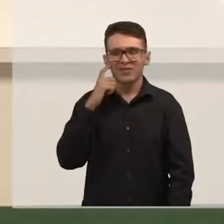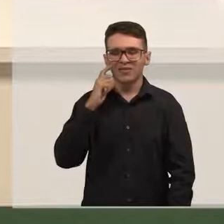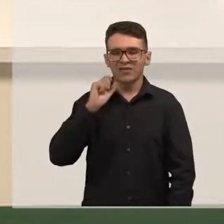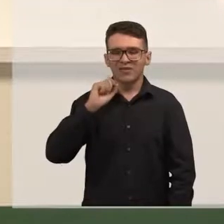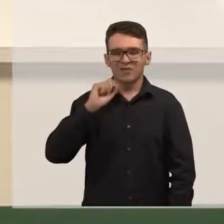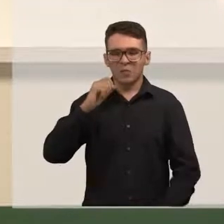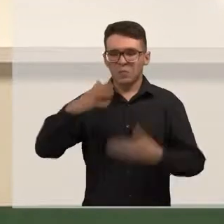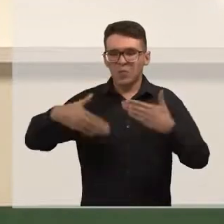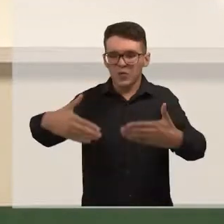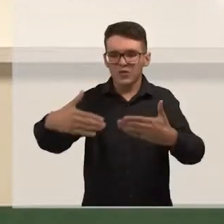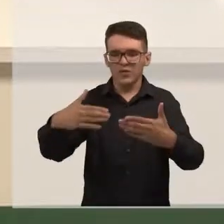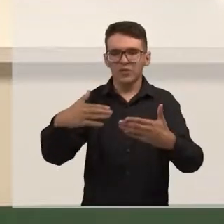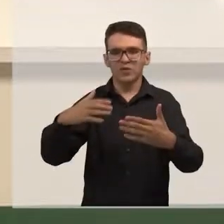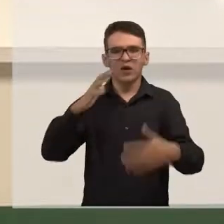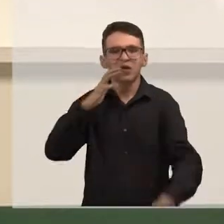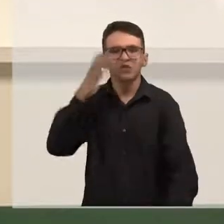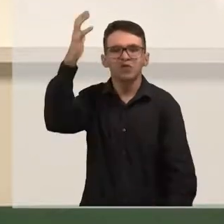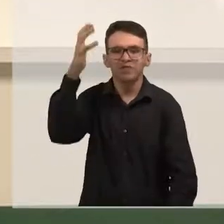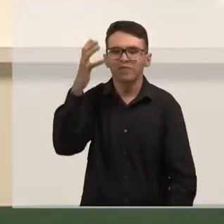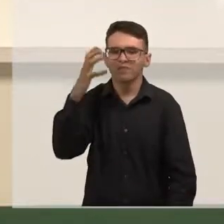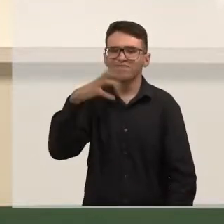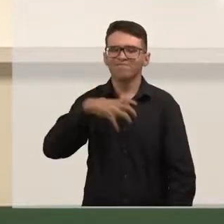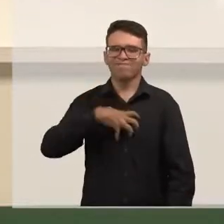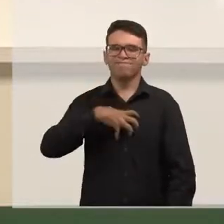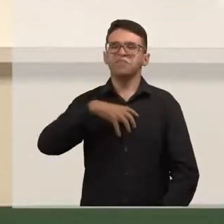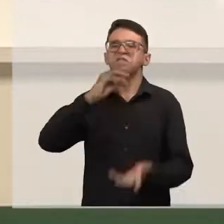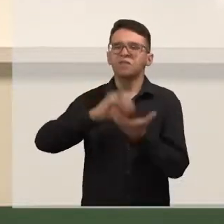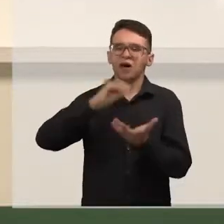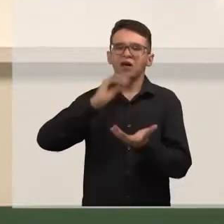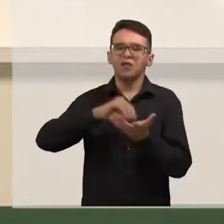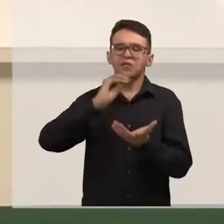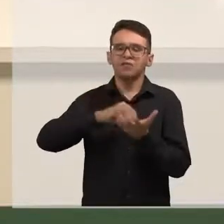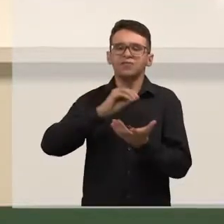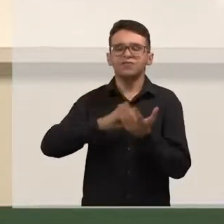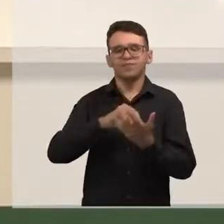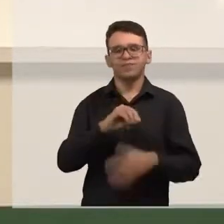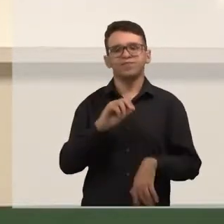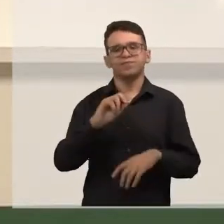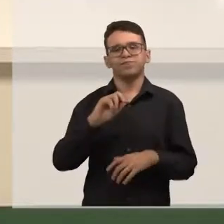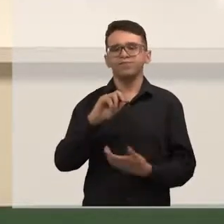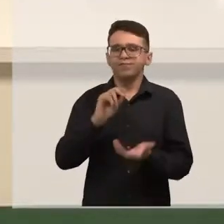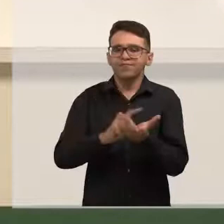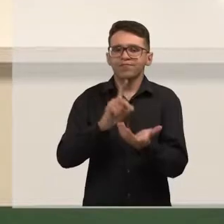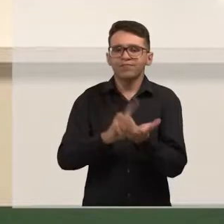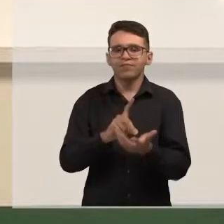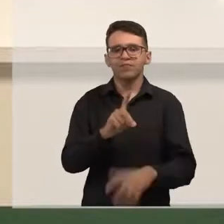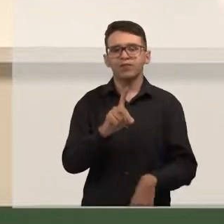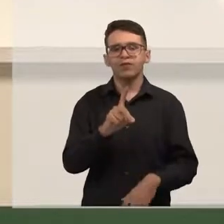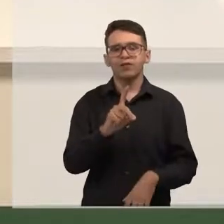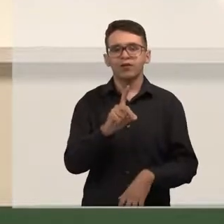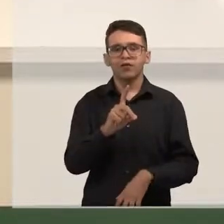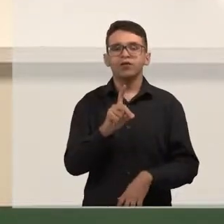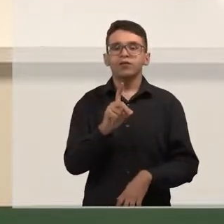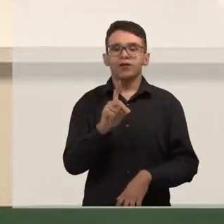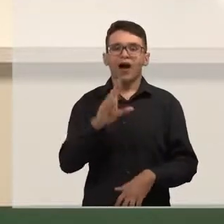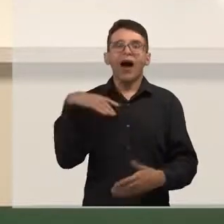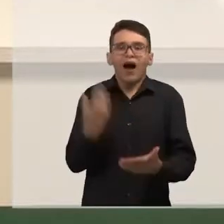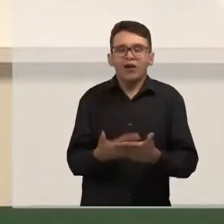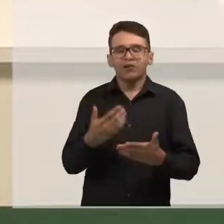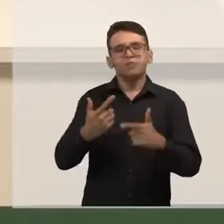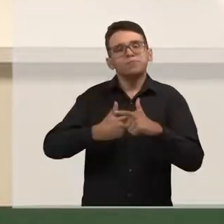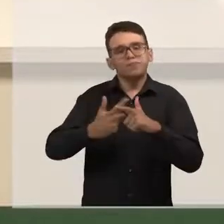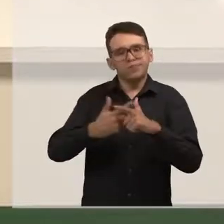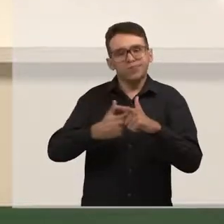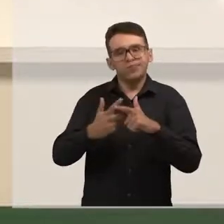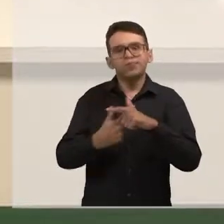ou se essas decisões têm endereço, tem foto, tem número de telefone, tem tudo, né? A